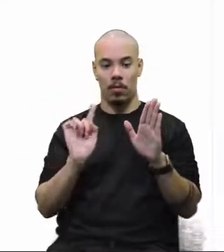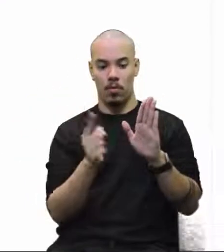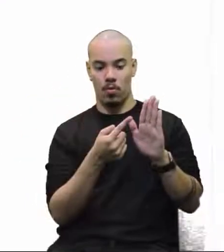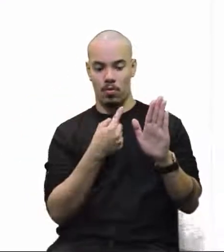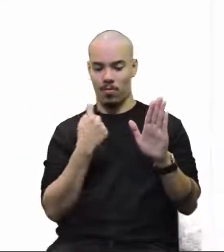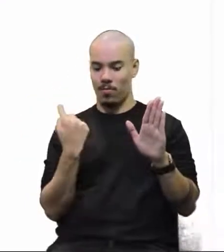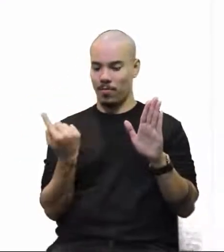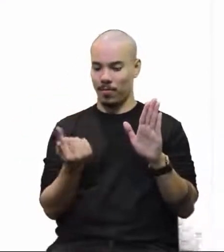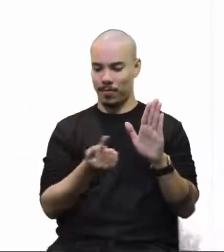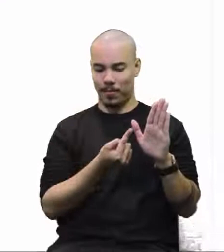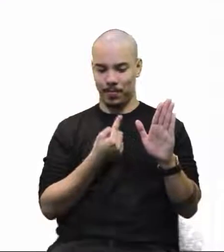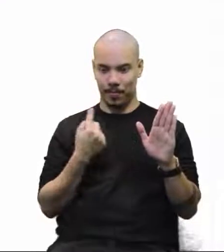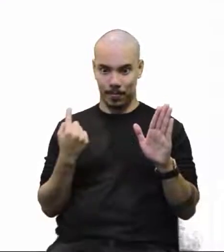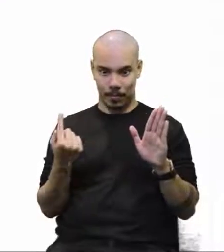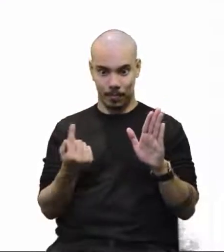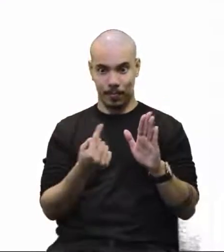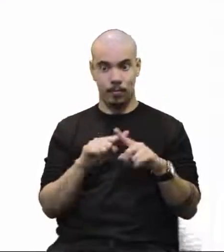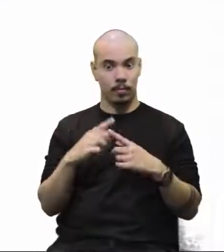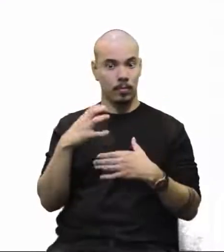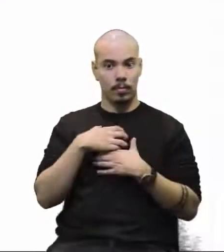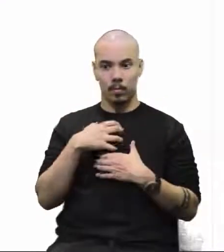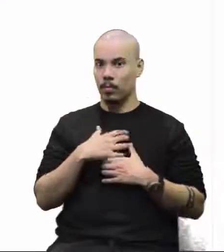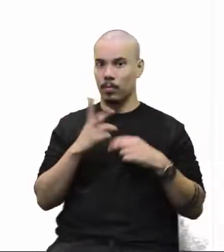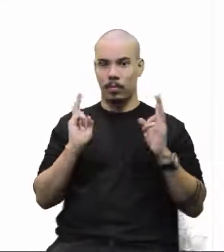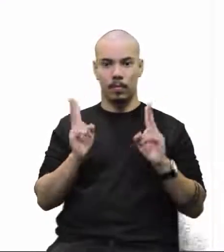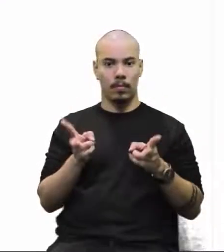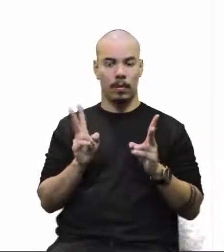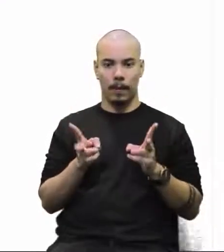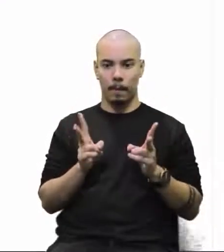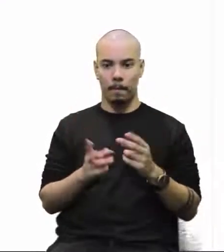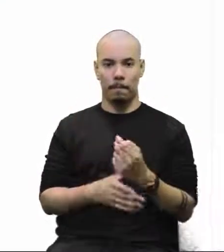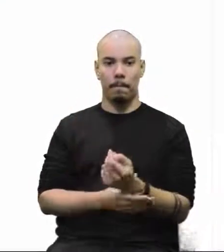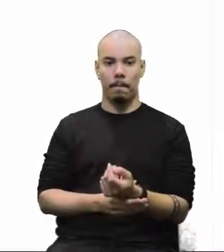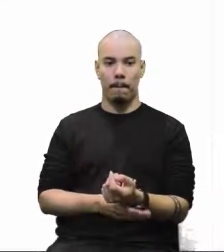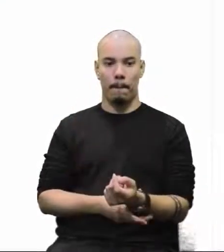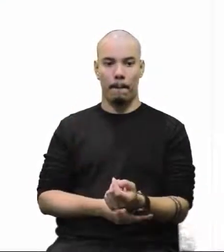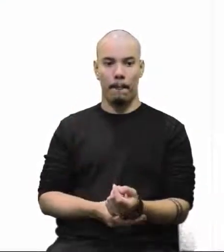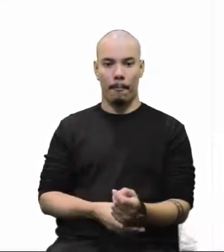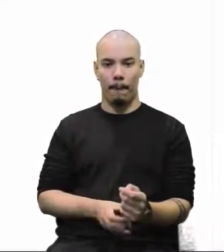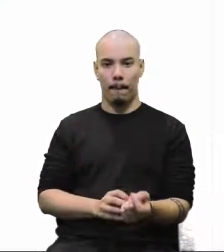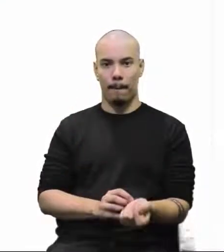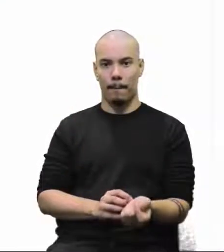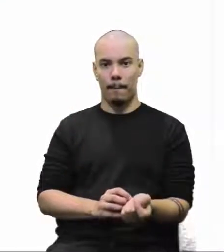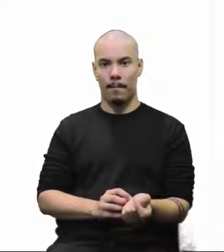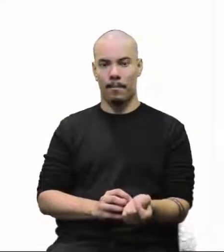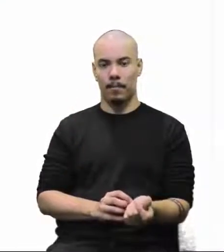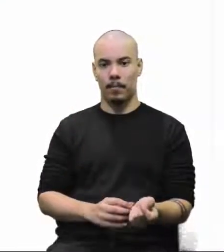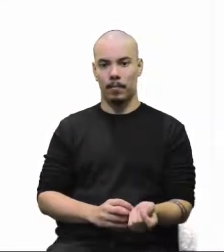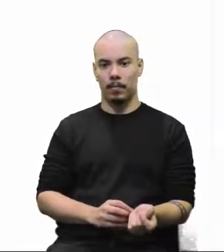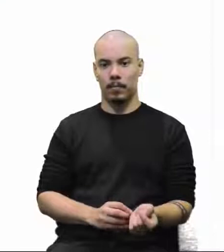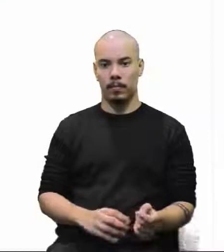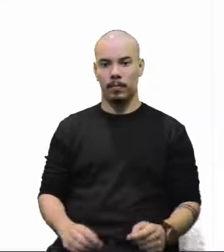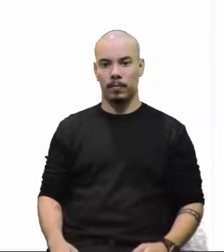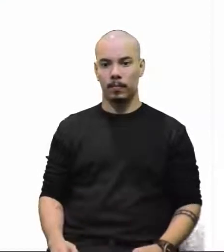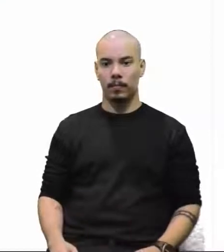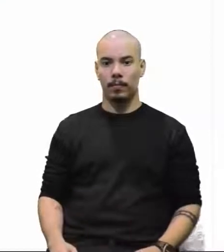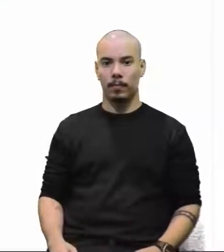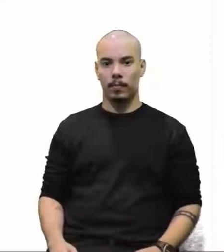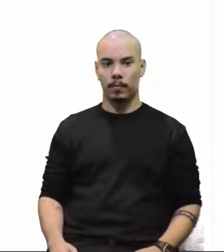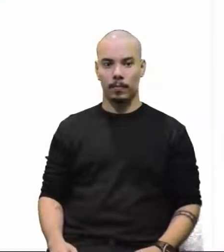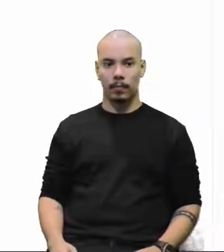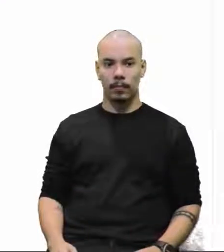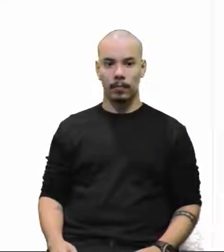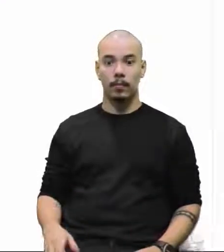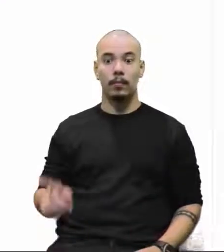lado. O sentido é o mesmo. Aí depende do jeito que você olha para saber se é horário ou anti-horário. A